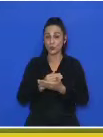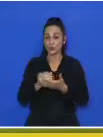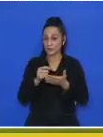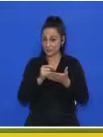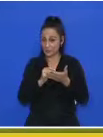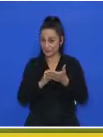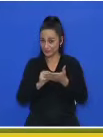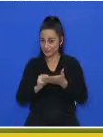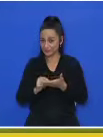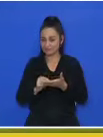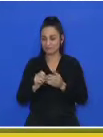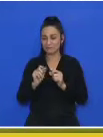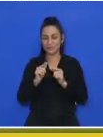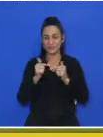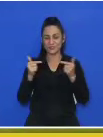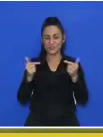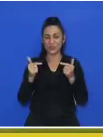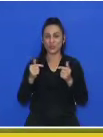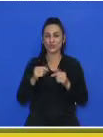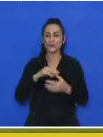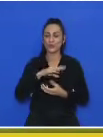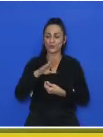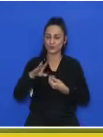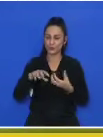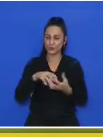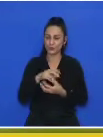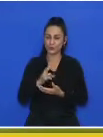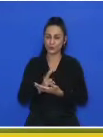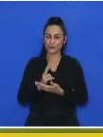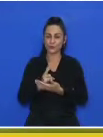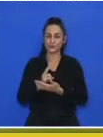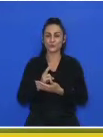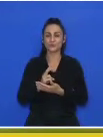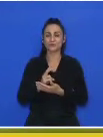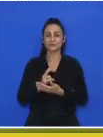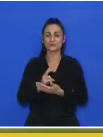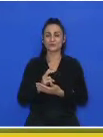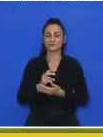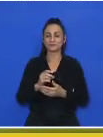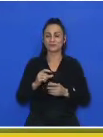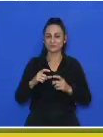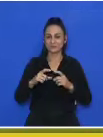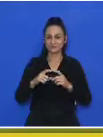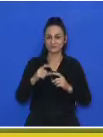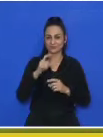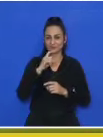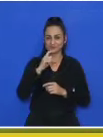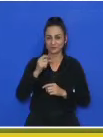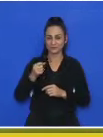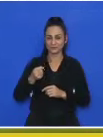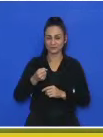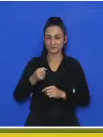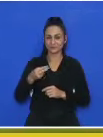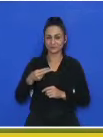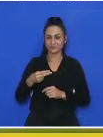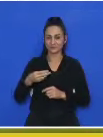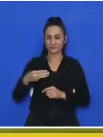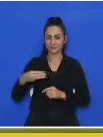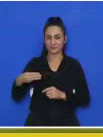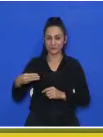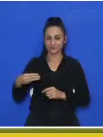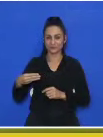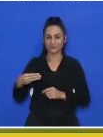Começou marcando, boa sorte. O globo segue girando. Bola verde número 23. Verde